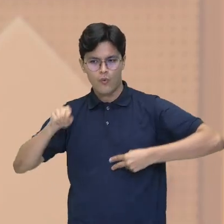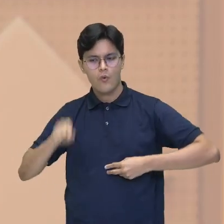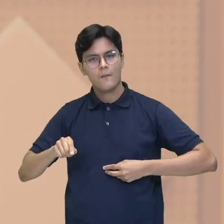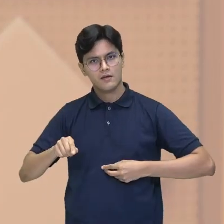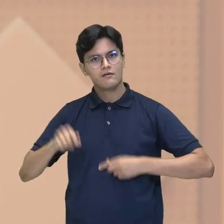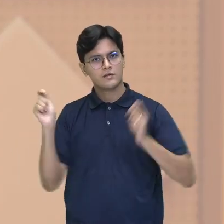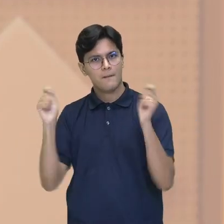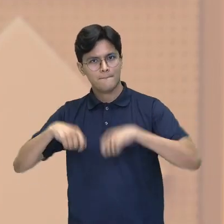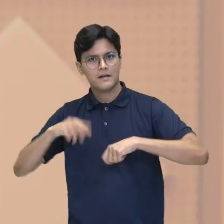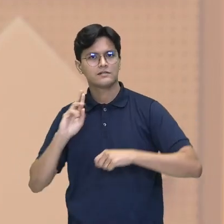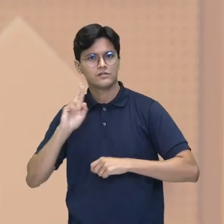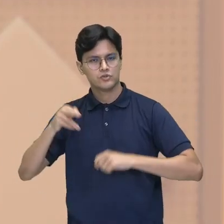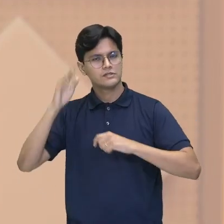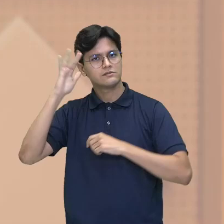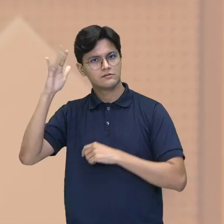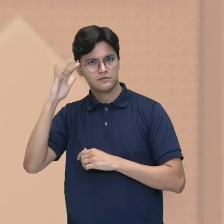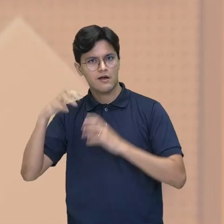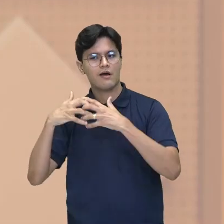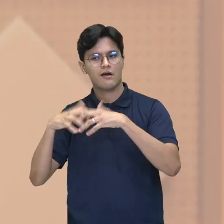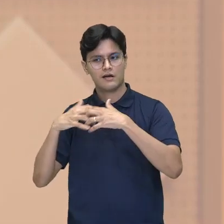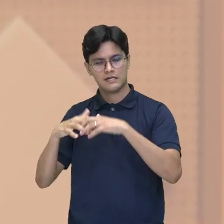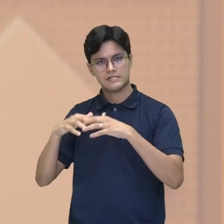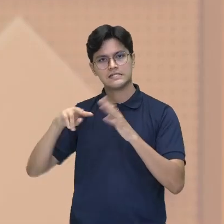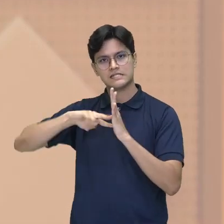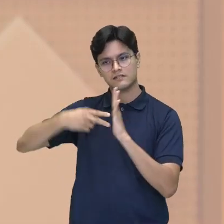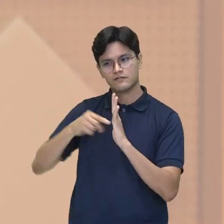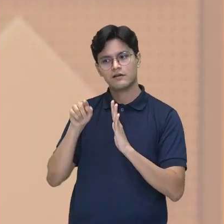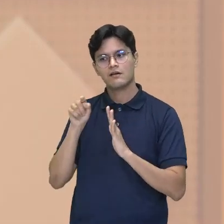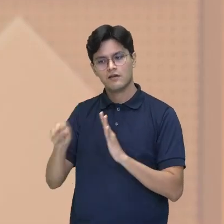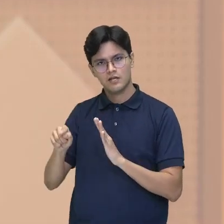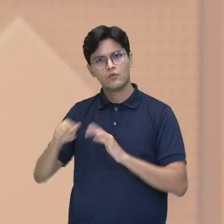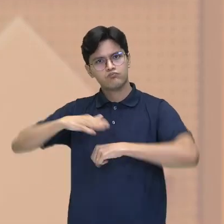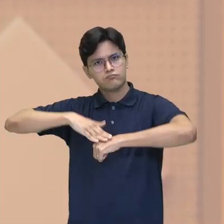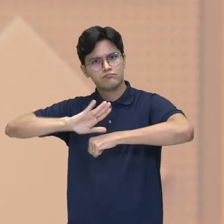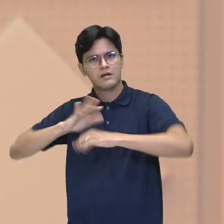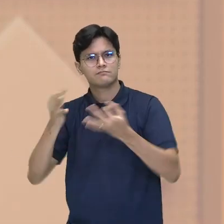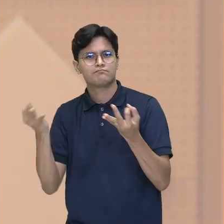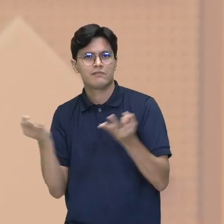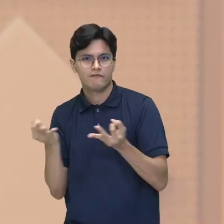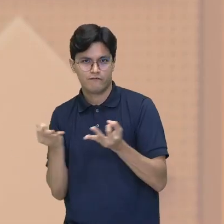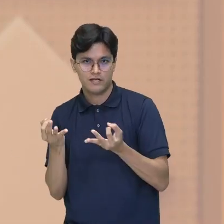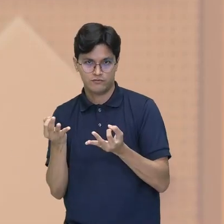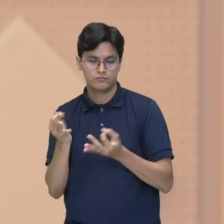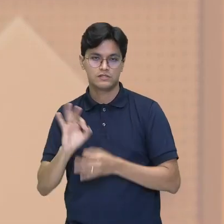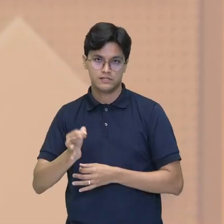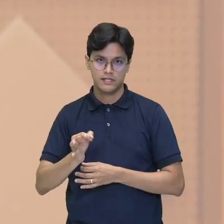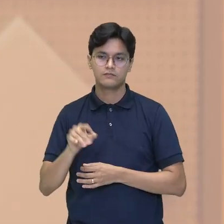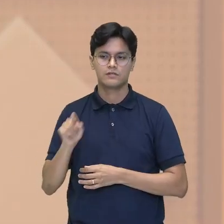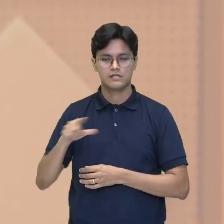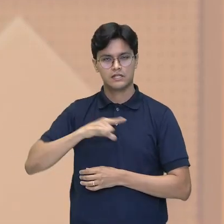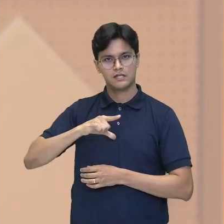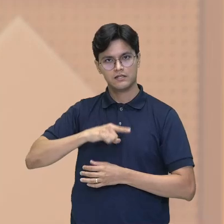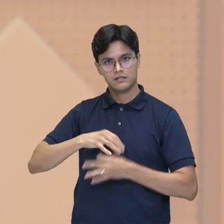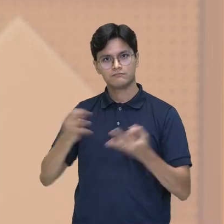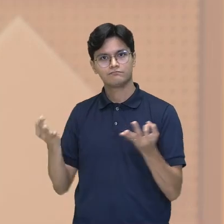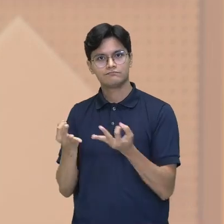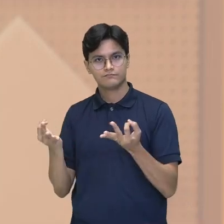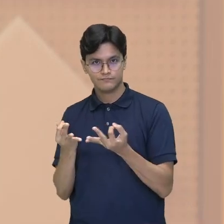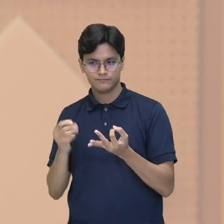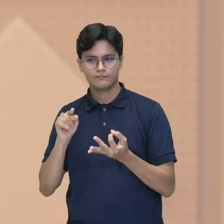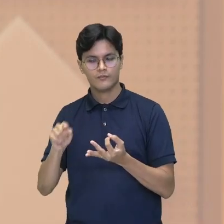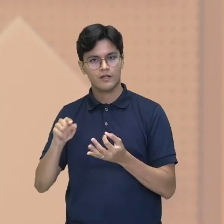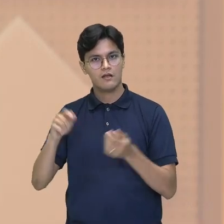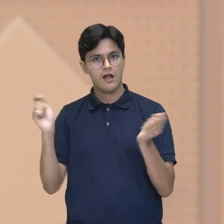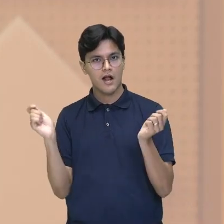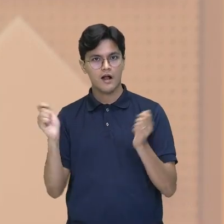perfeita da natureza até então criada. Logo, por ele ter essa perfeição, ser um ser que é capaz de modificar o